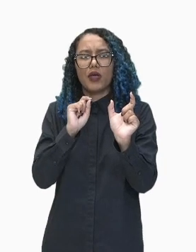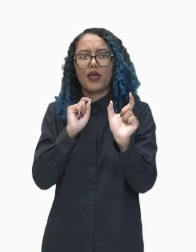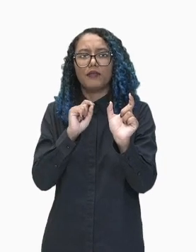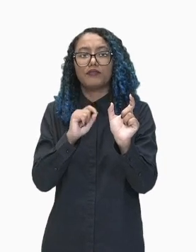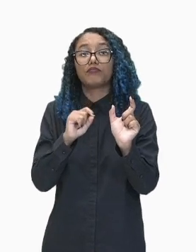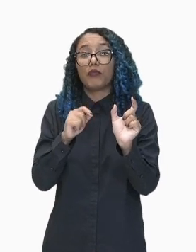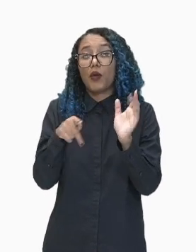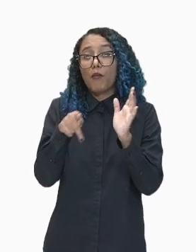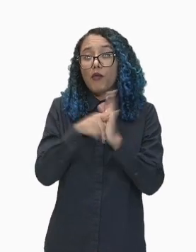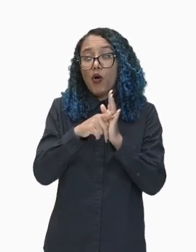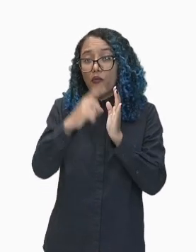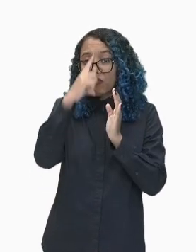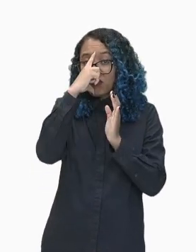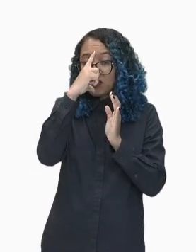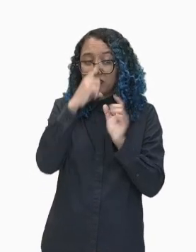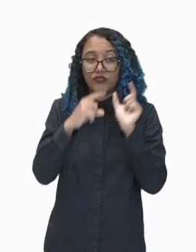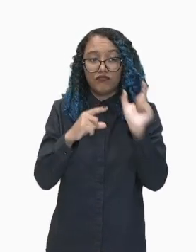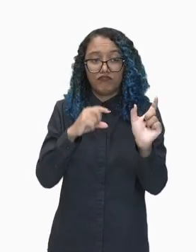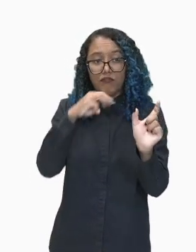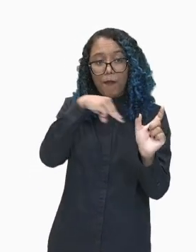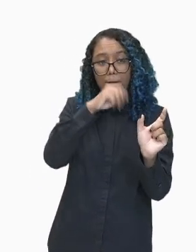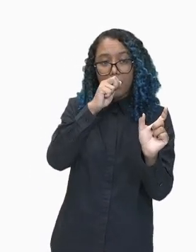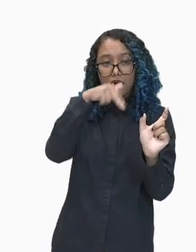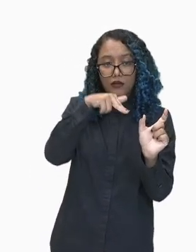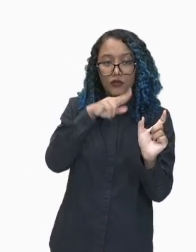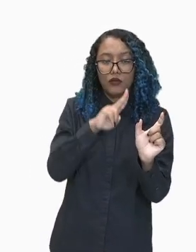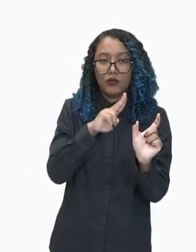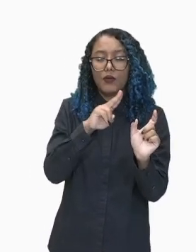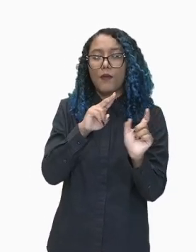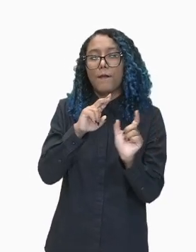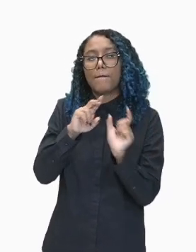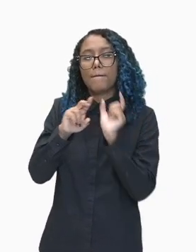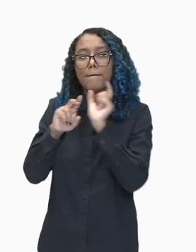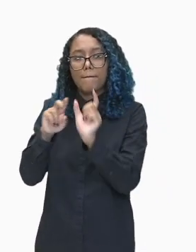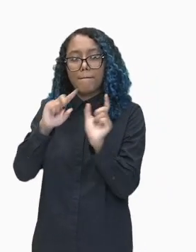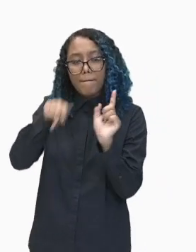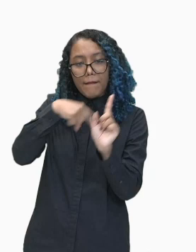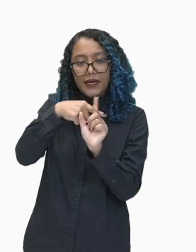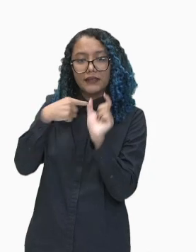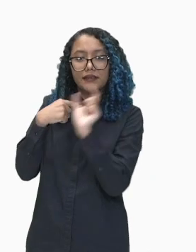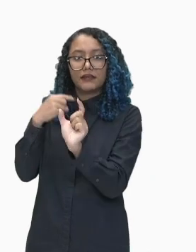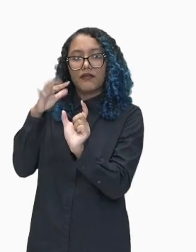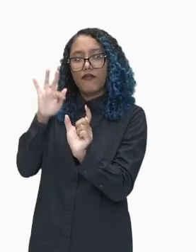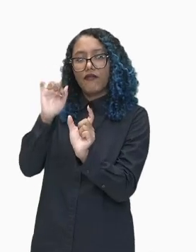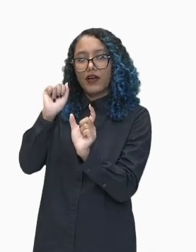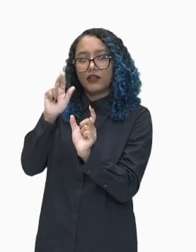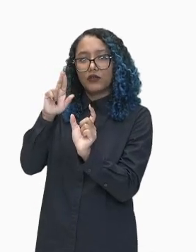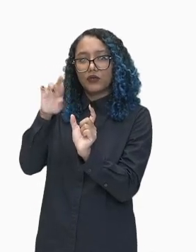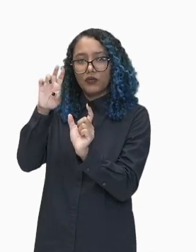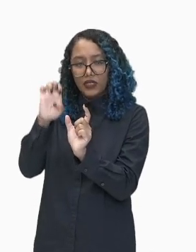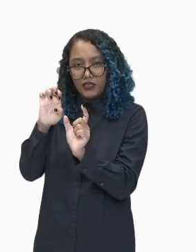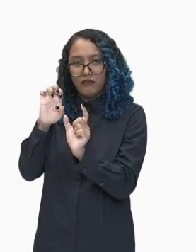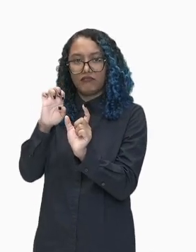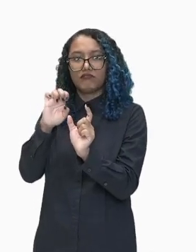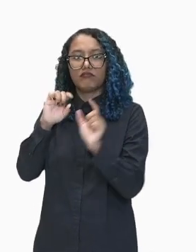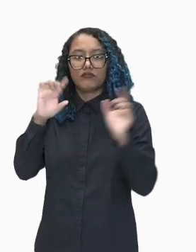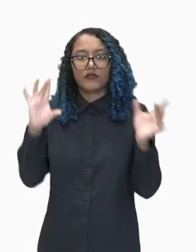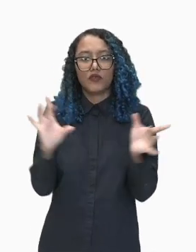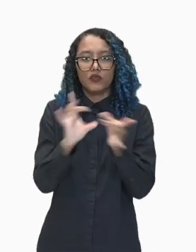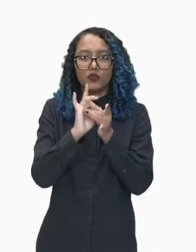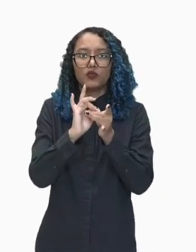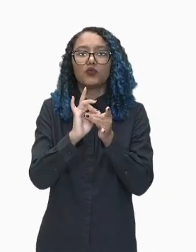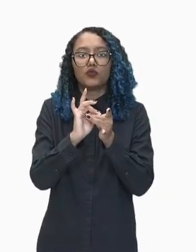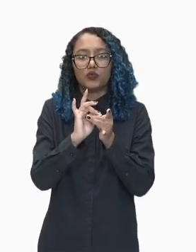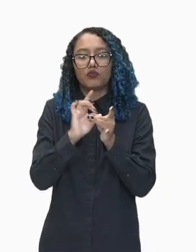do latim, manus, que significa mão, e fature, né? Ou facture, que significa